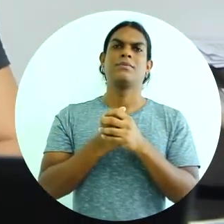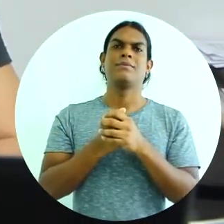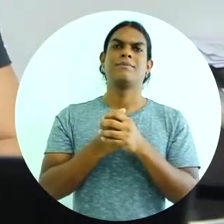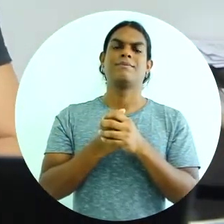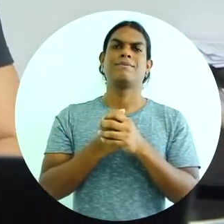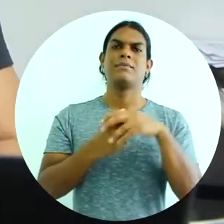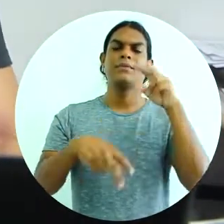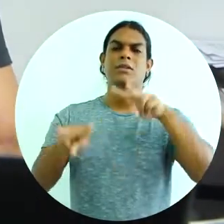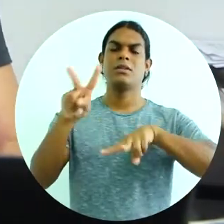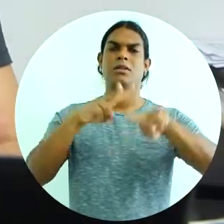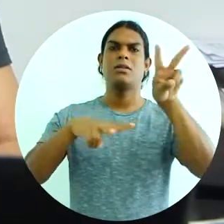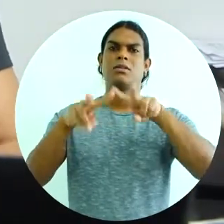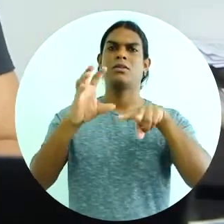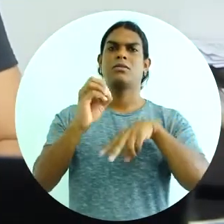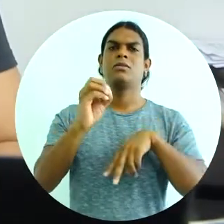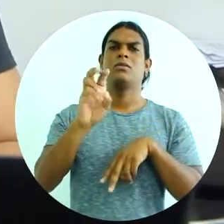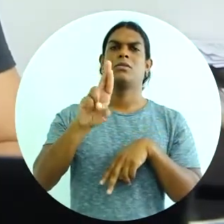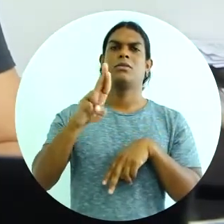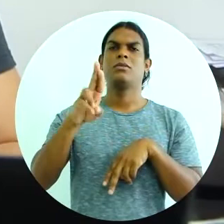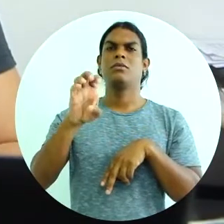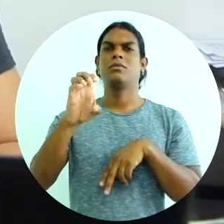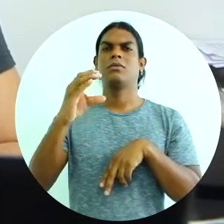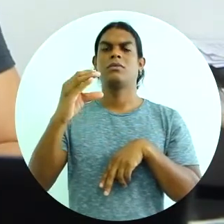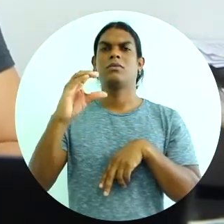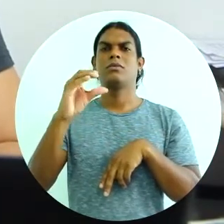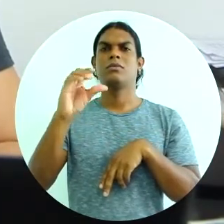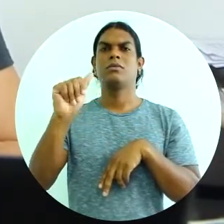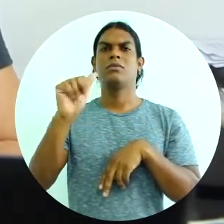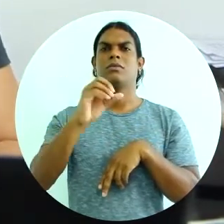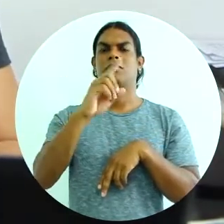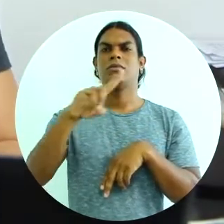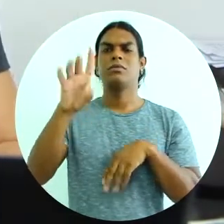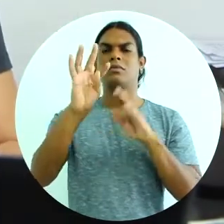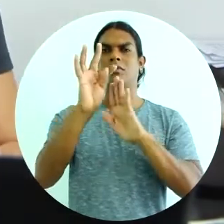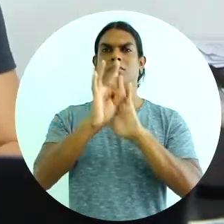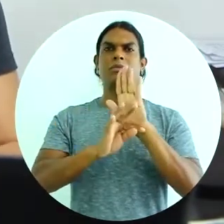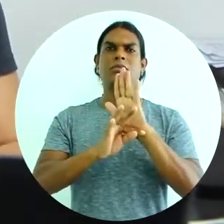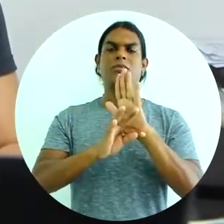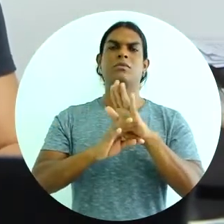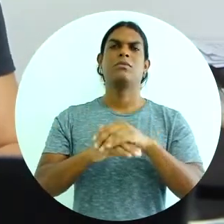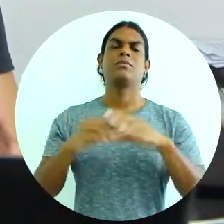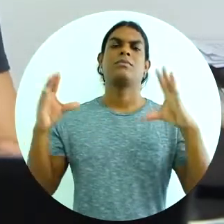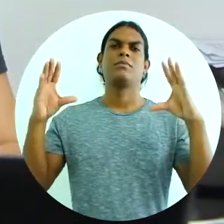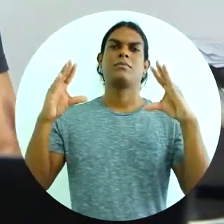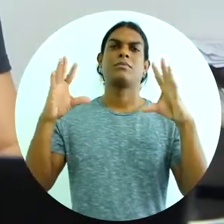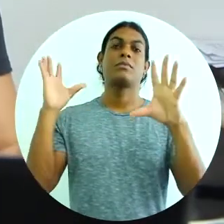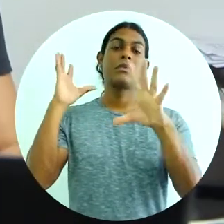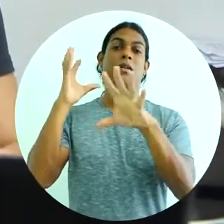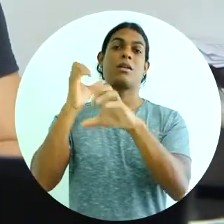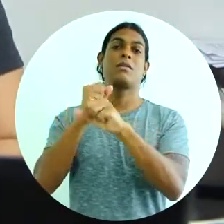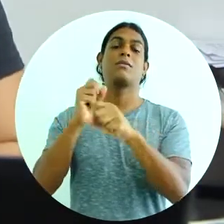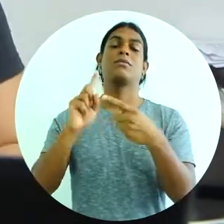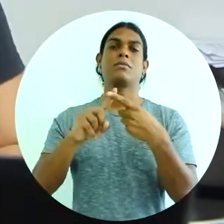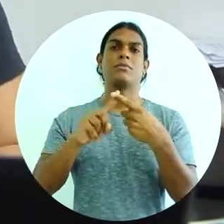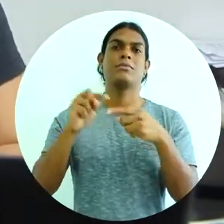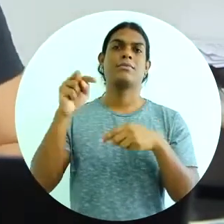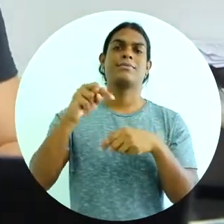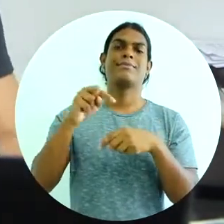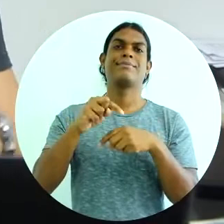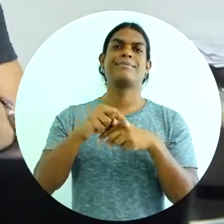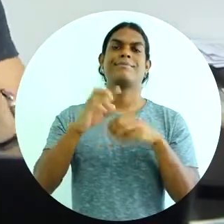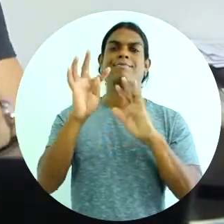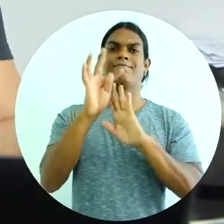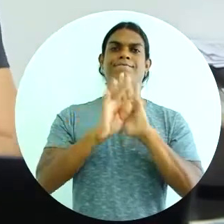textual, né? Que é a revisão e a reescrita textuais que fazem parte desse momento tão importante, mas